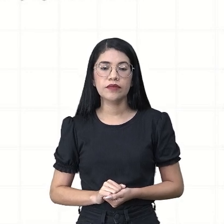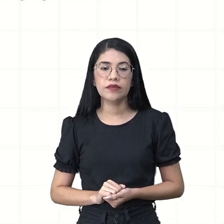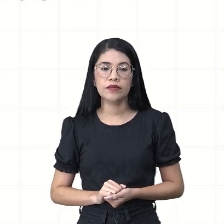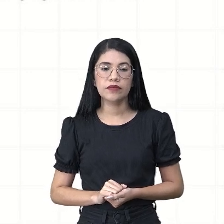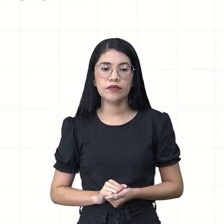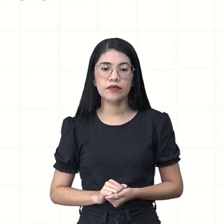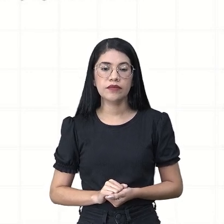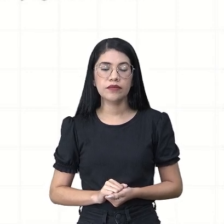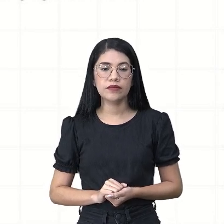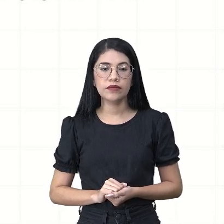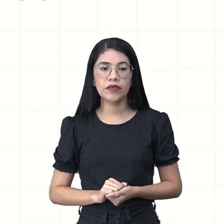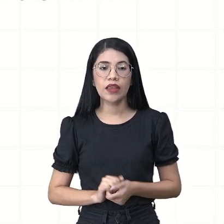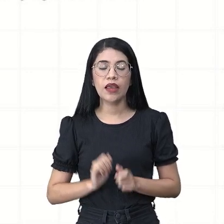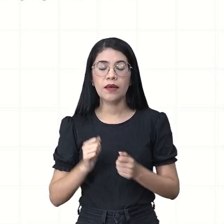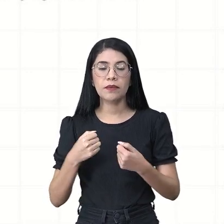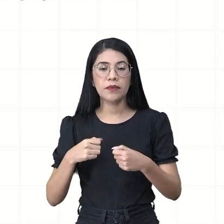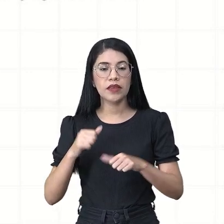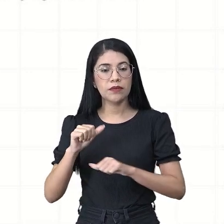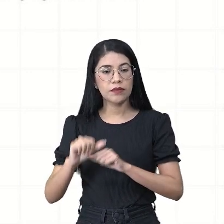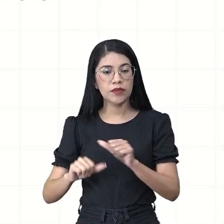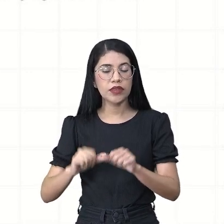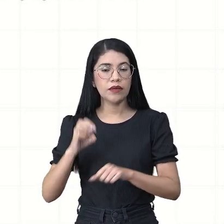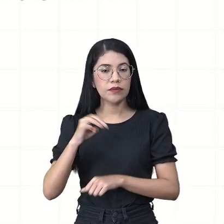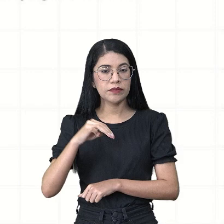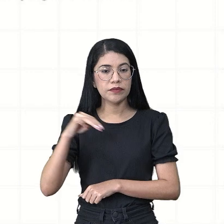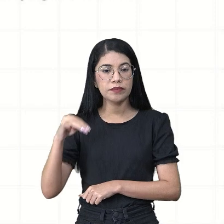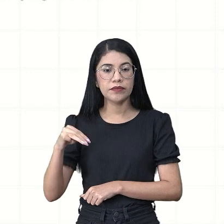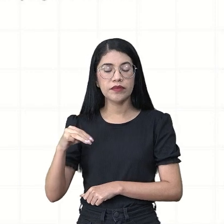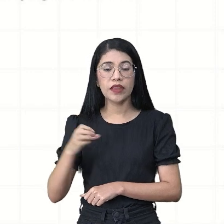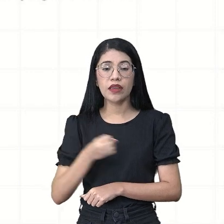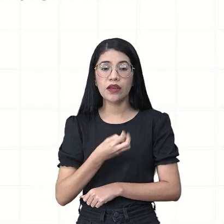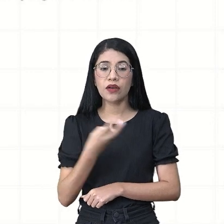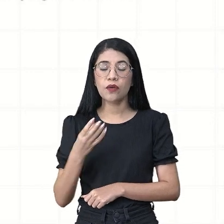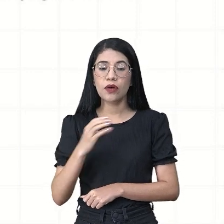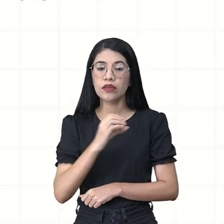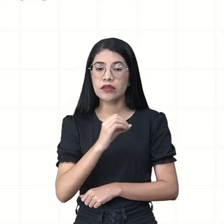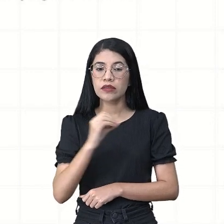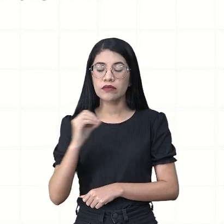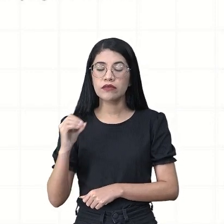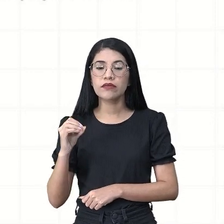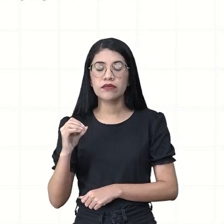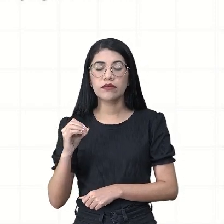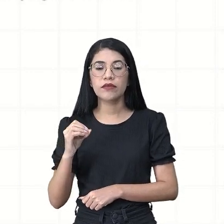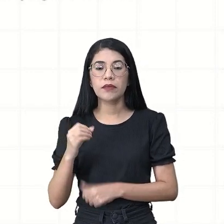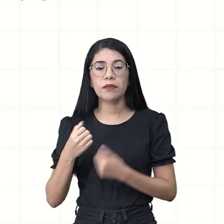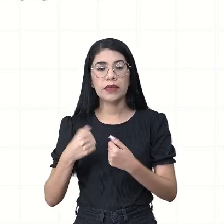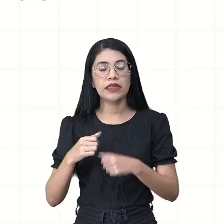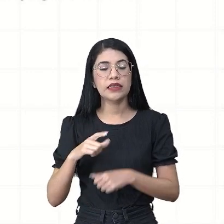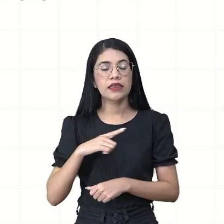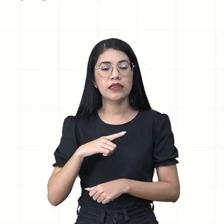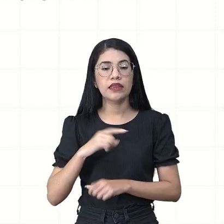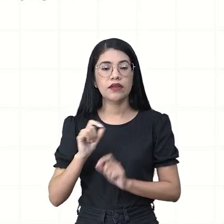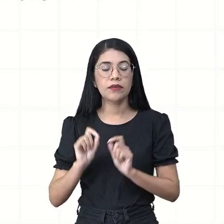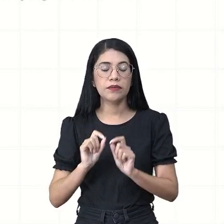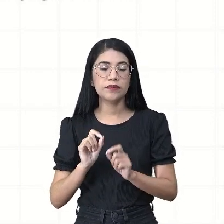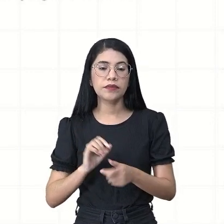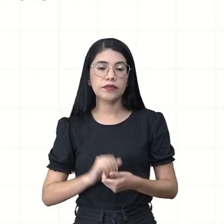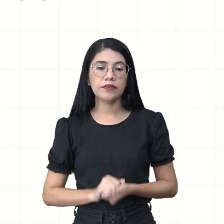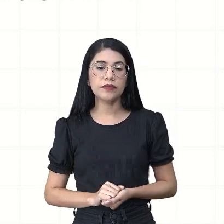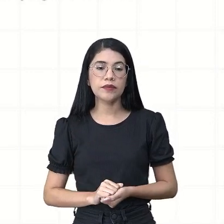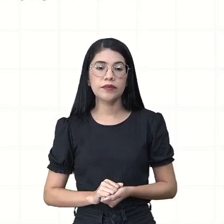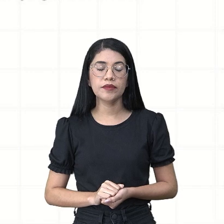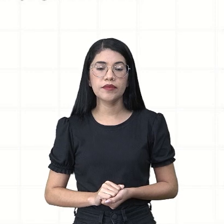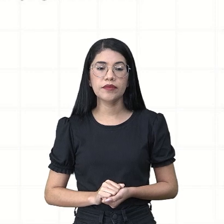transformar em milímetros. Então, vamos ver aqui essa quantidade, 3, 6, 9,